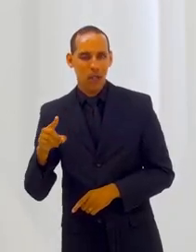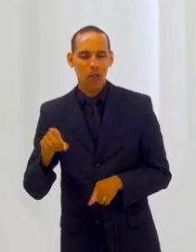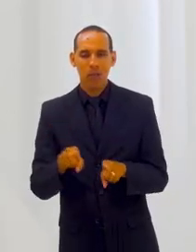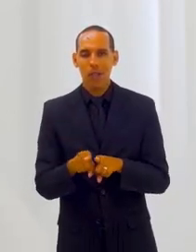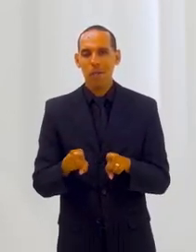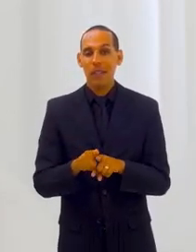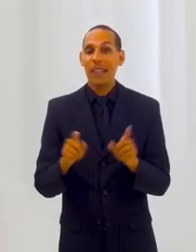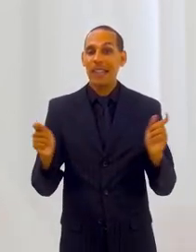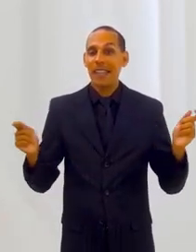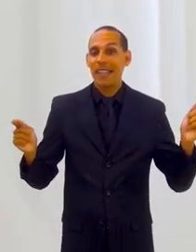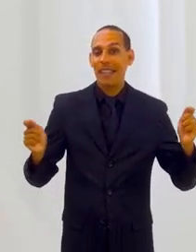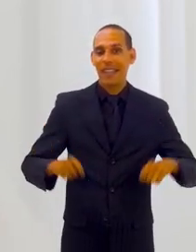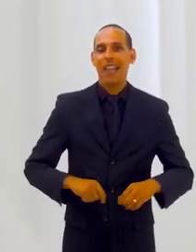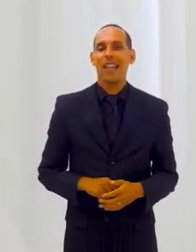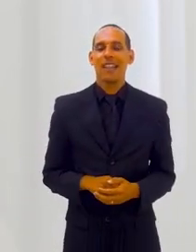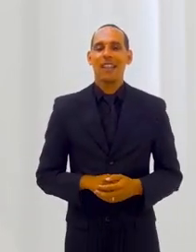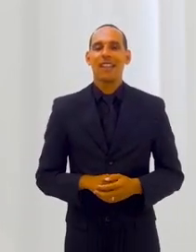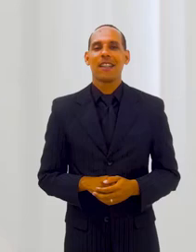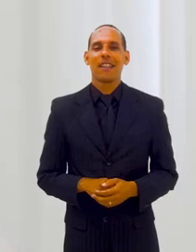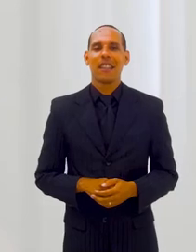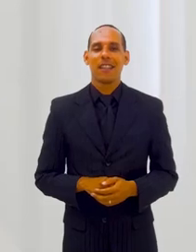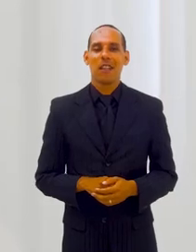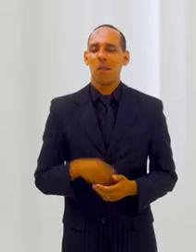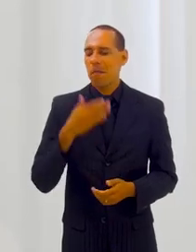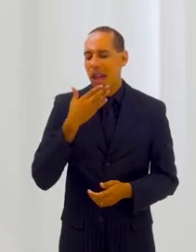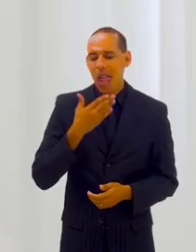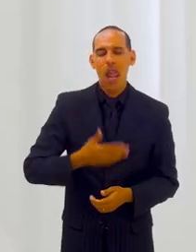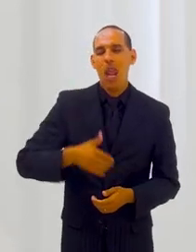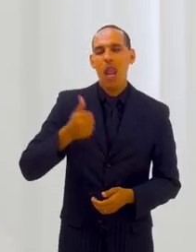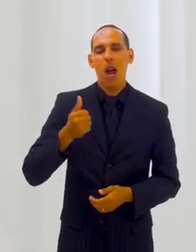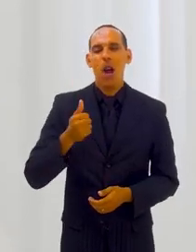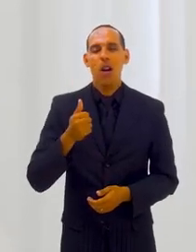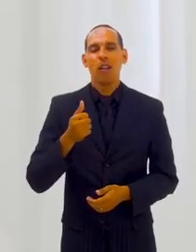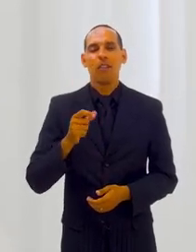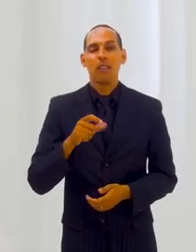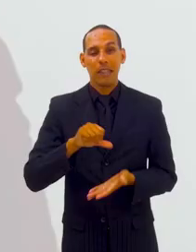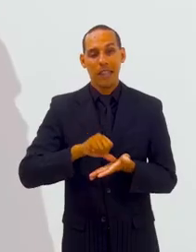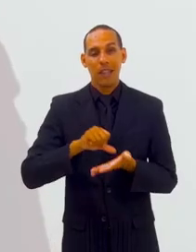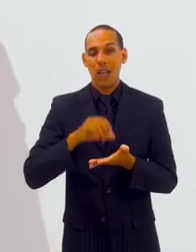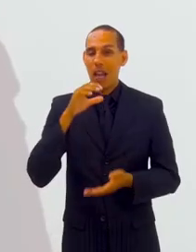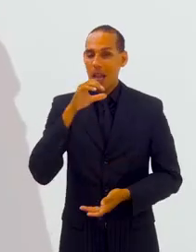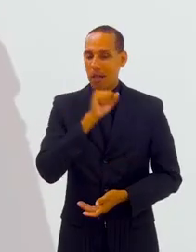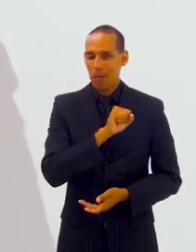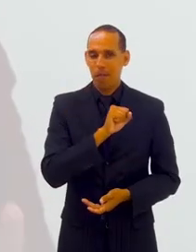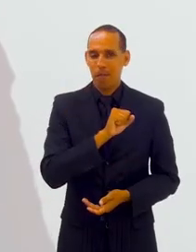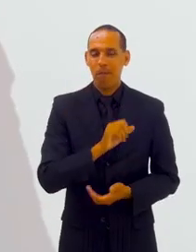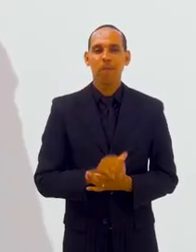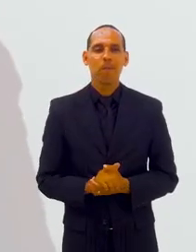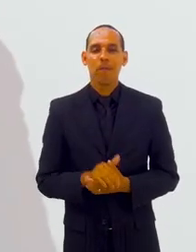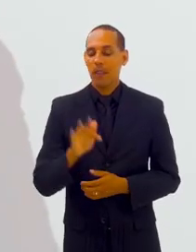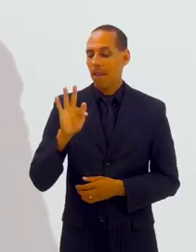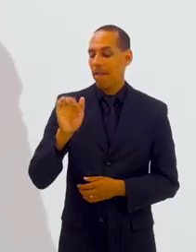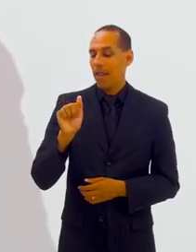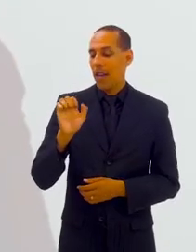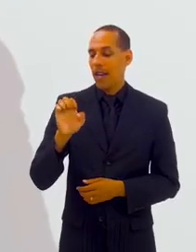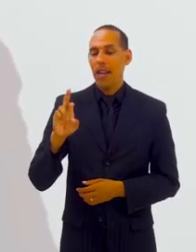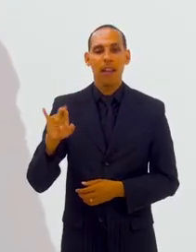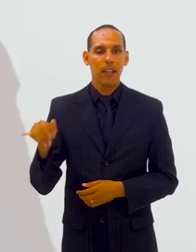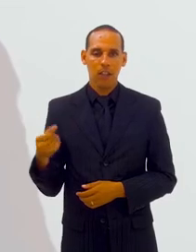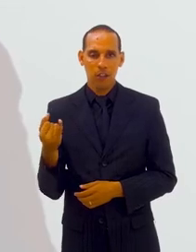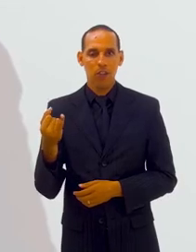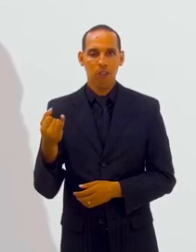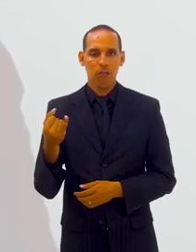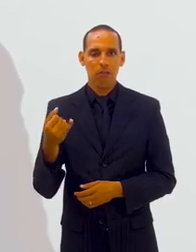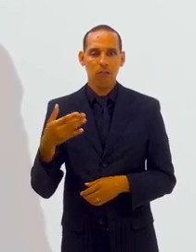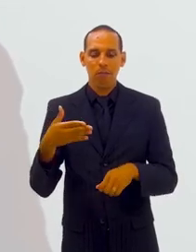tornar o máximo que for possível eficiente o nosso setor. E qual a importância para a FAERG de integrar